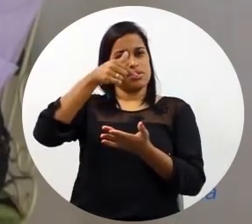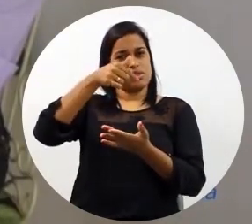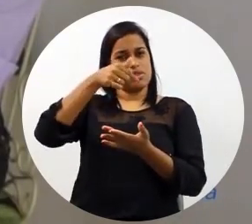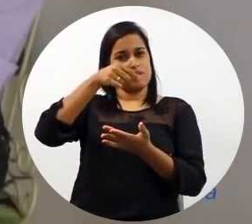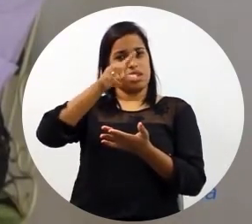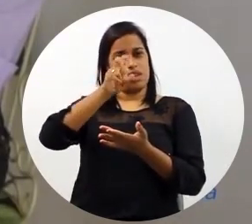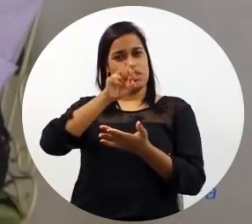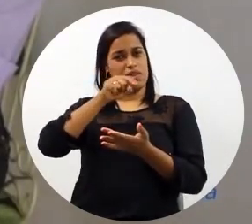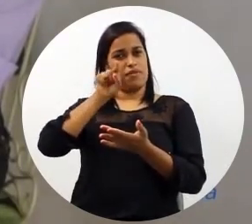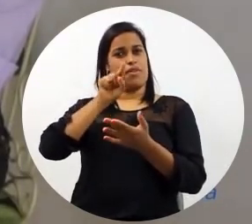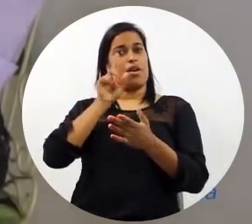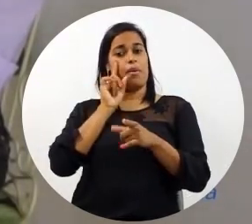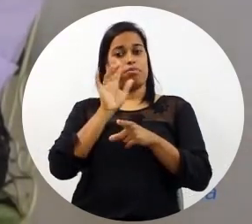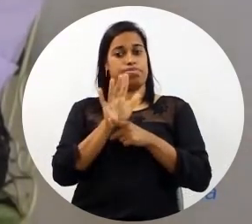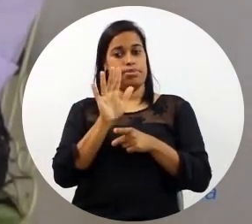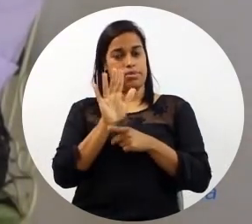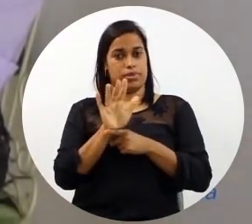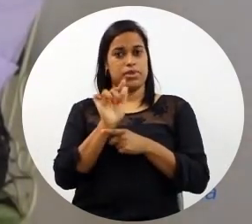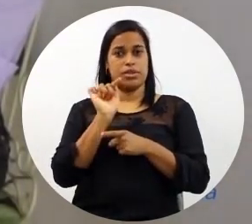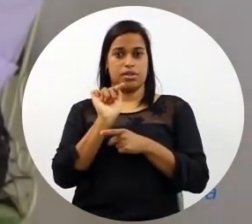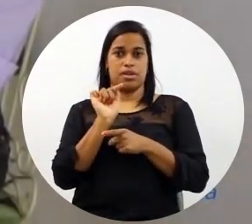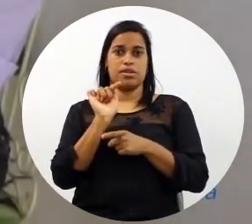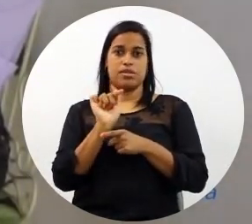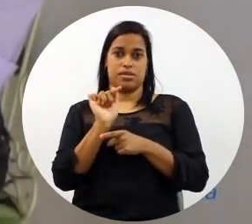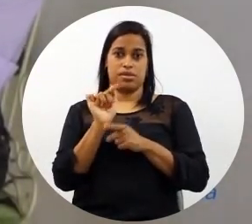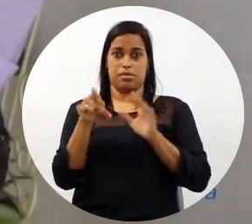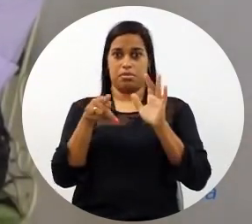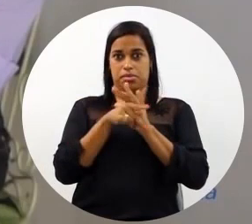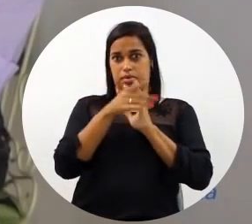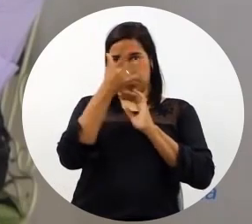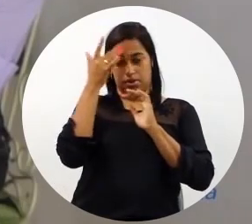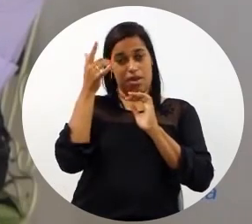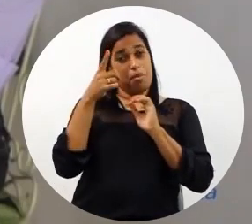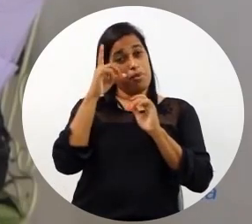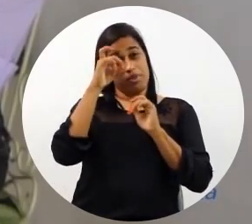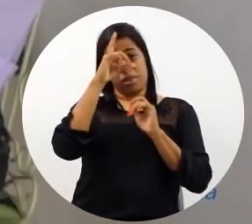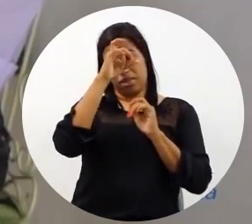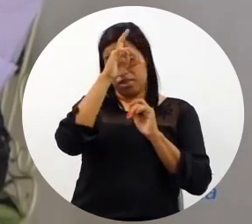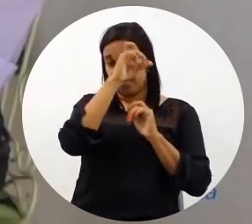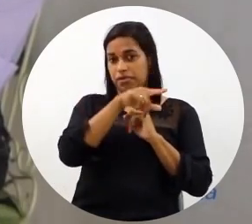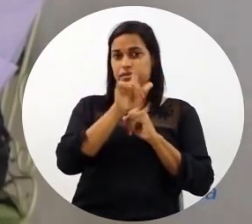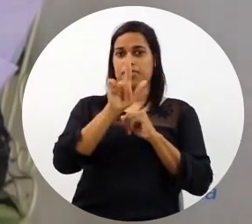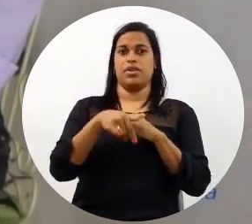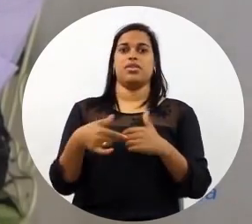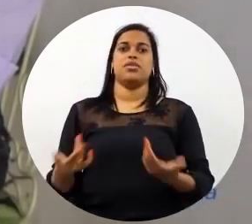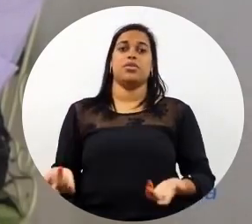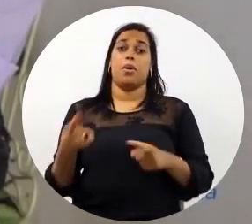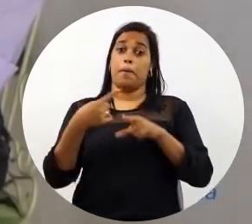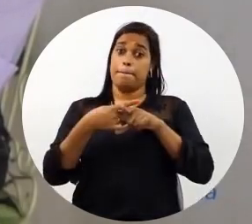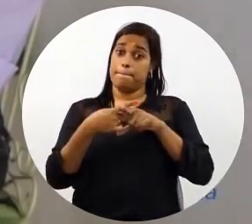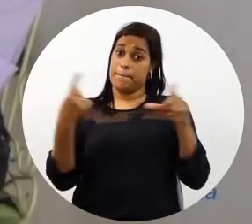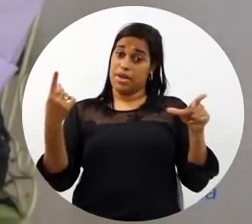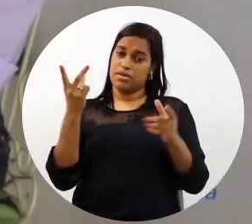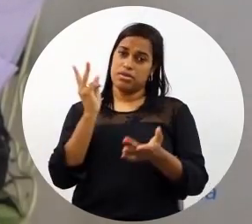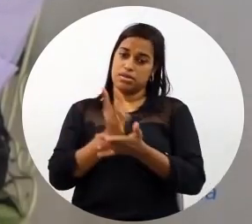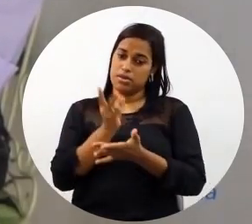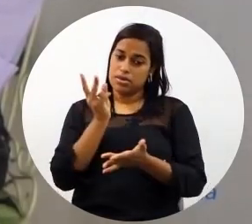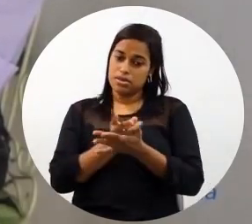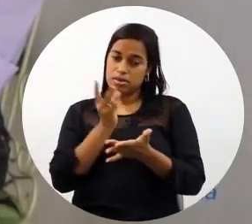vai tirando até que aparece aquele, o ser propriamente dito. É muito difícil esse processo. Mas a gente